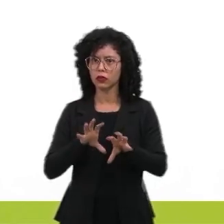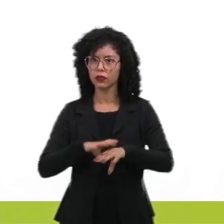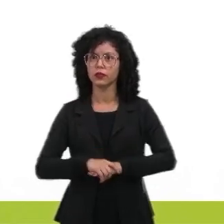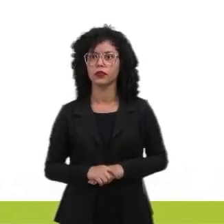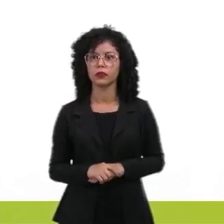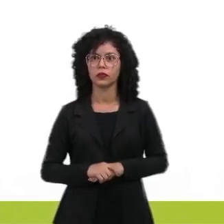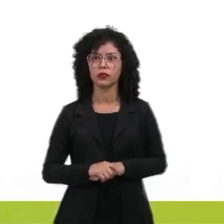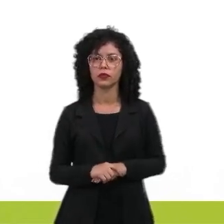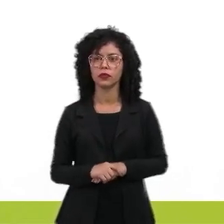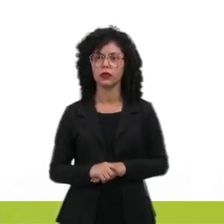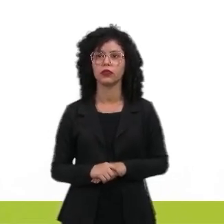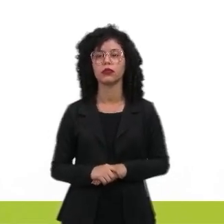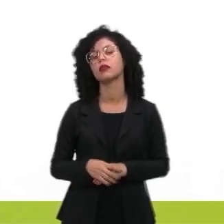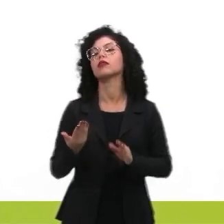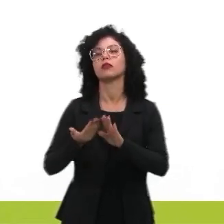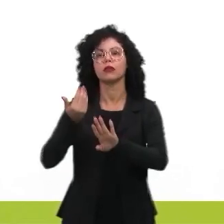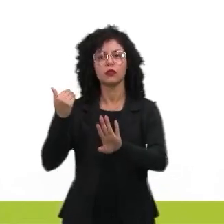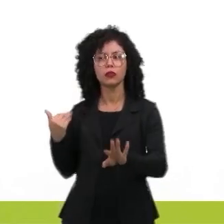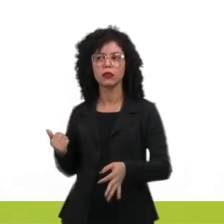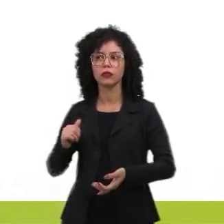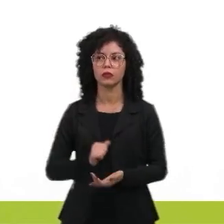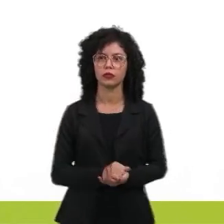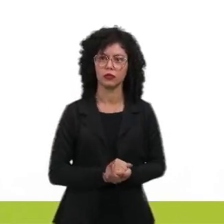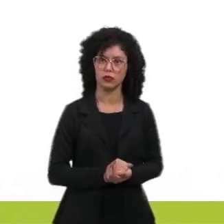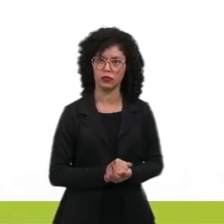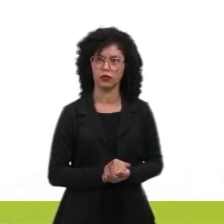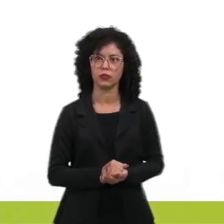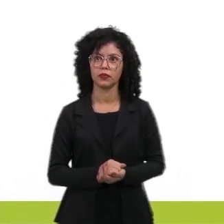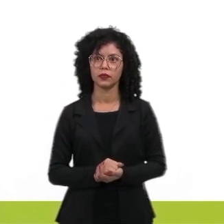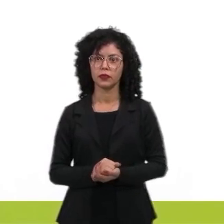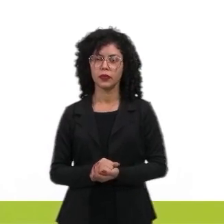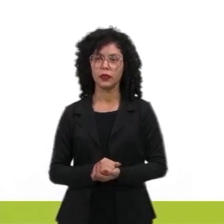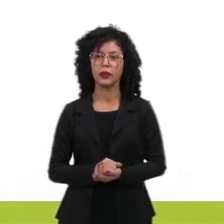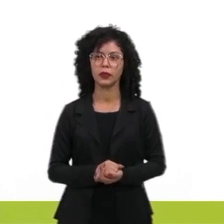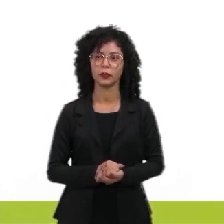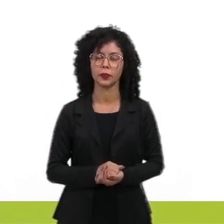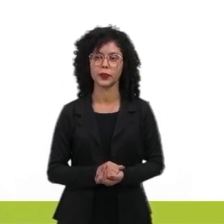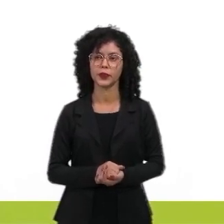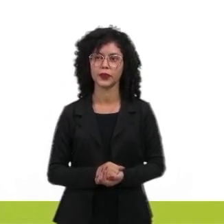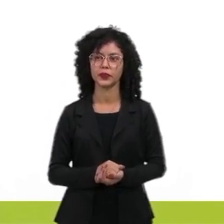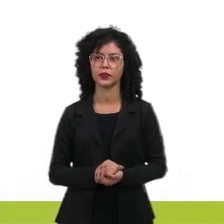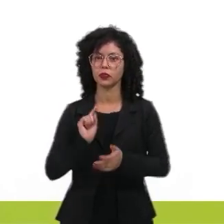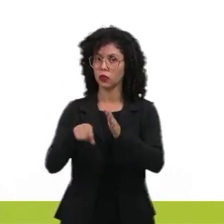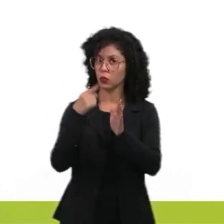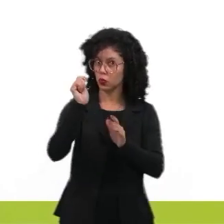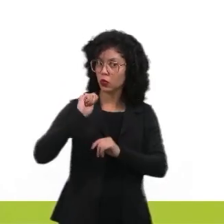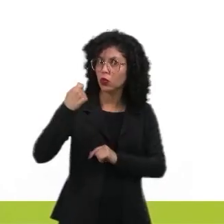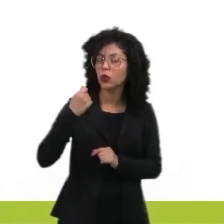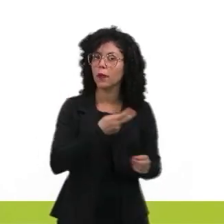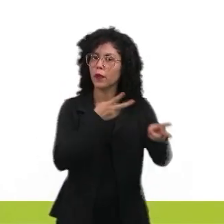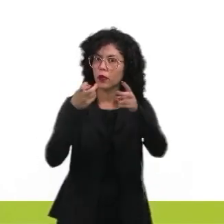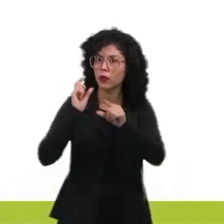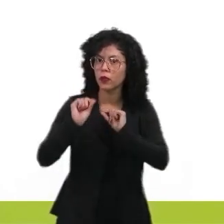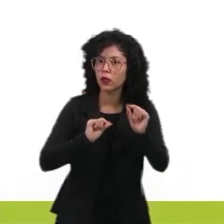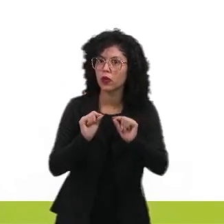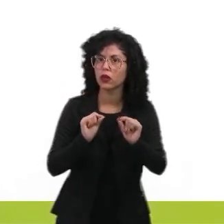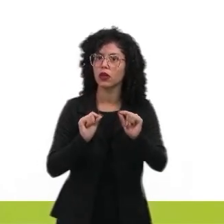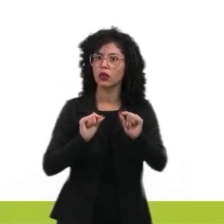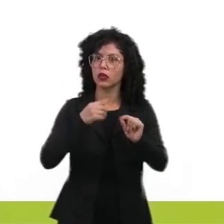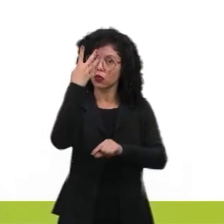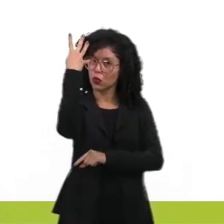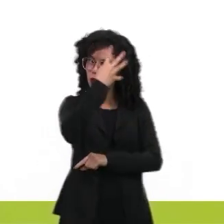ela naquele formato que a gente colocou lá atrás, ó. A gente vai trabalhar os sinais, tá bom? Vamos aos sinais. No primeiro sinal, você vai perceber o seguinte, ó. Se em